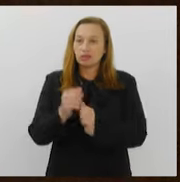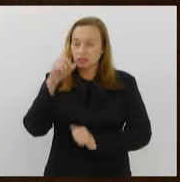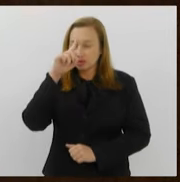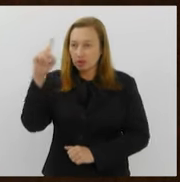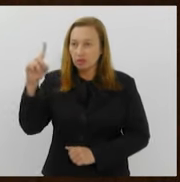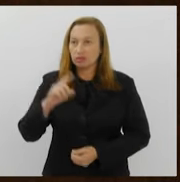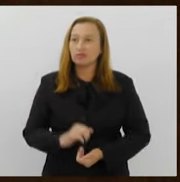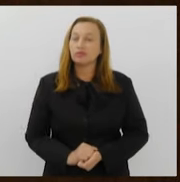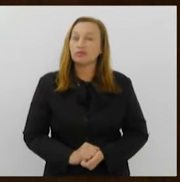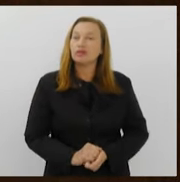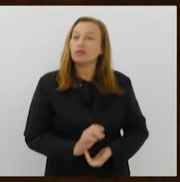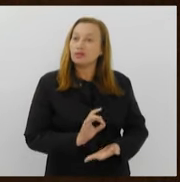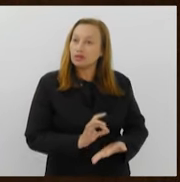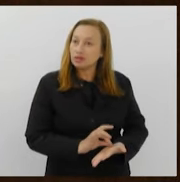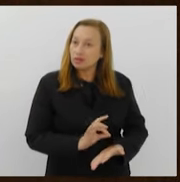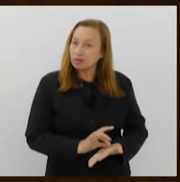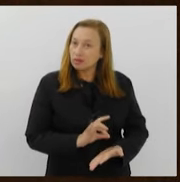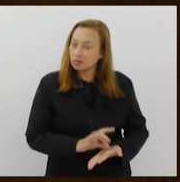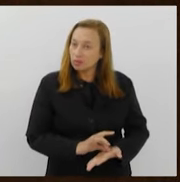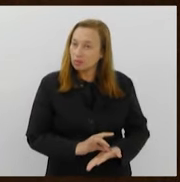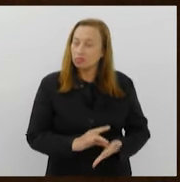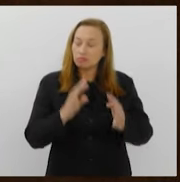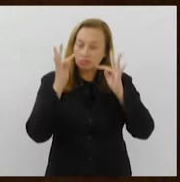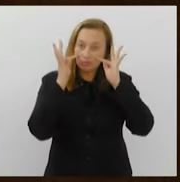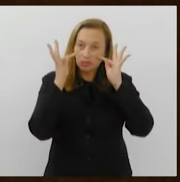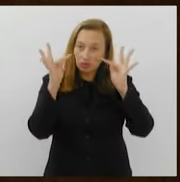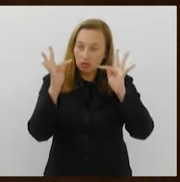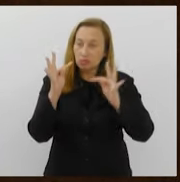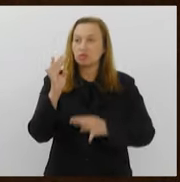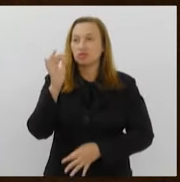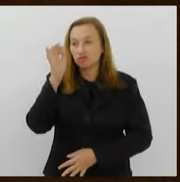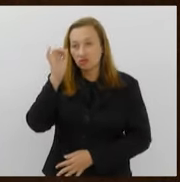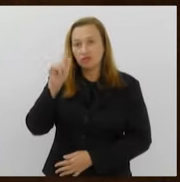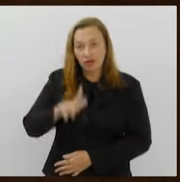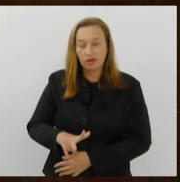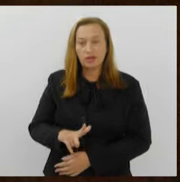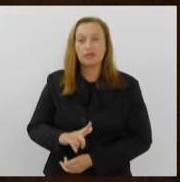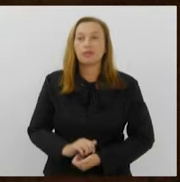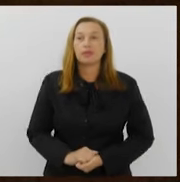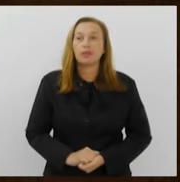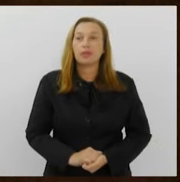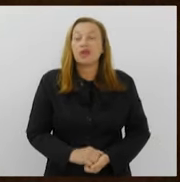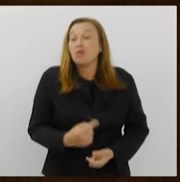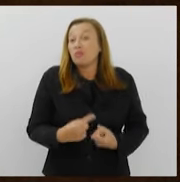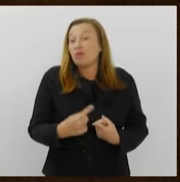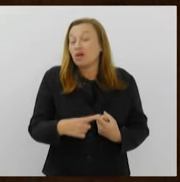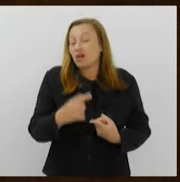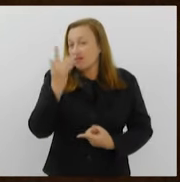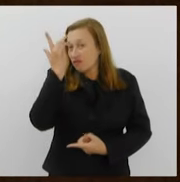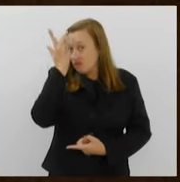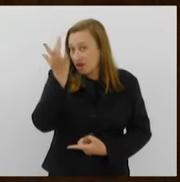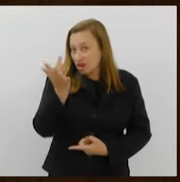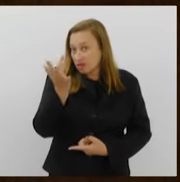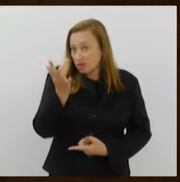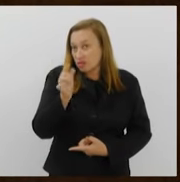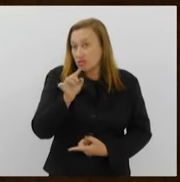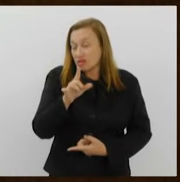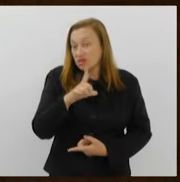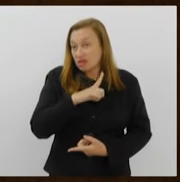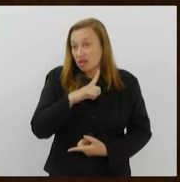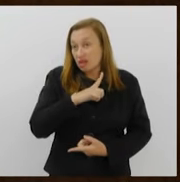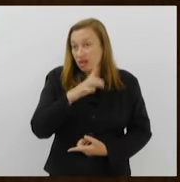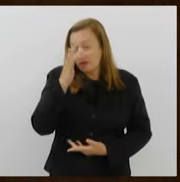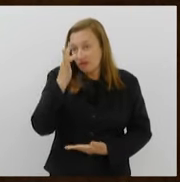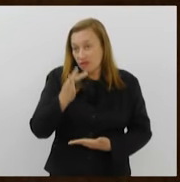ele deu realmente também um grande testemunho de fé, porque é muito fácil você ter fé